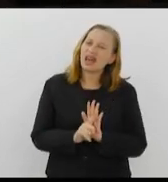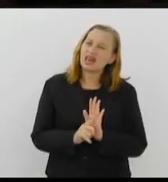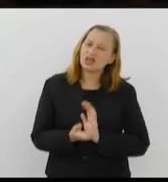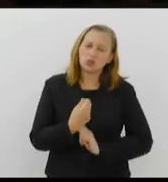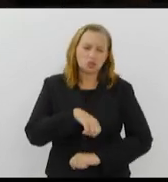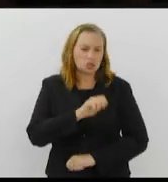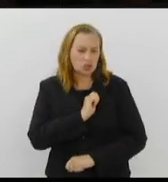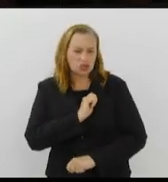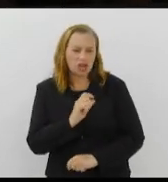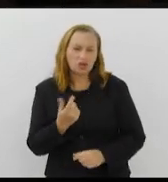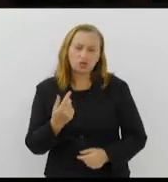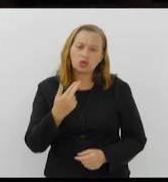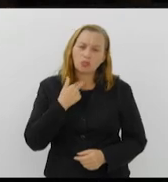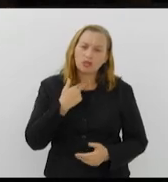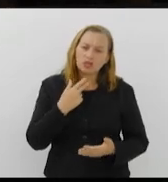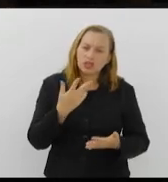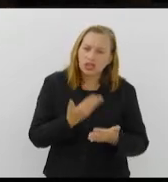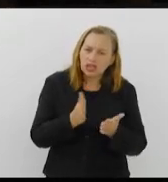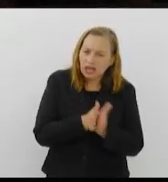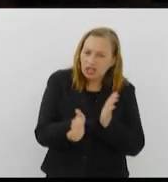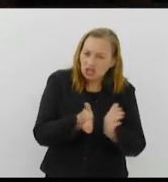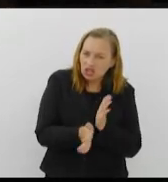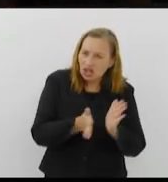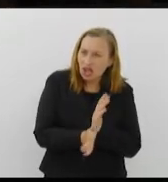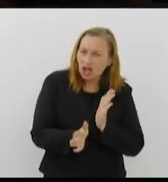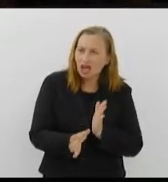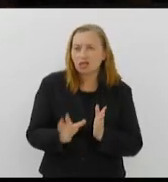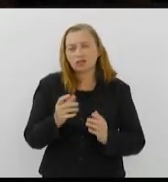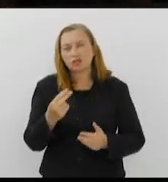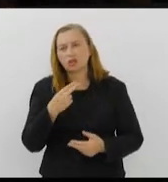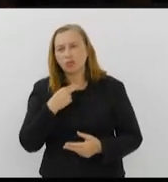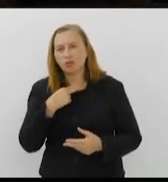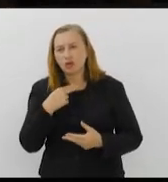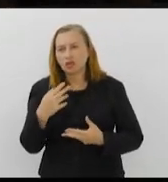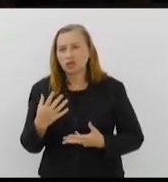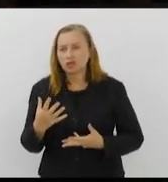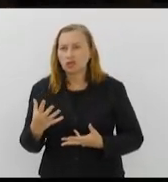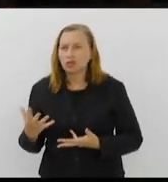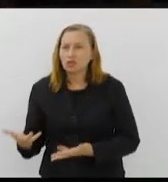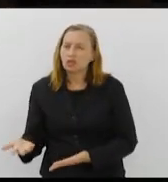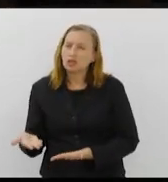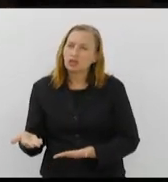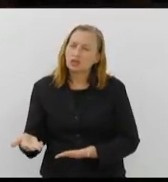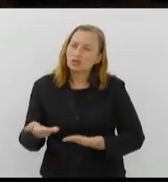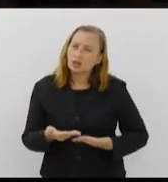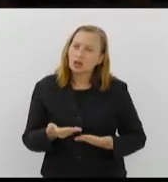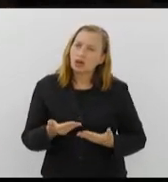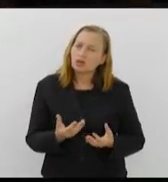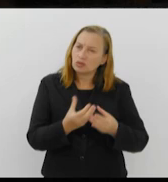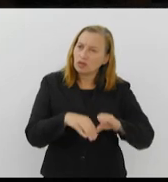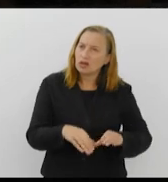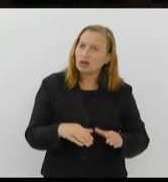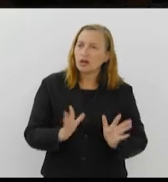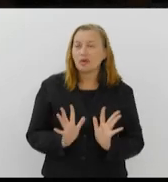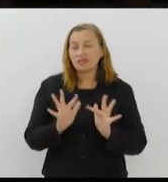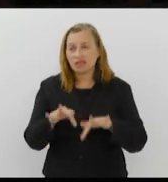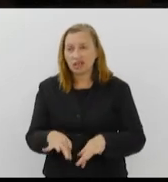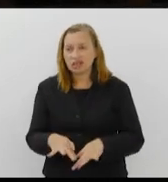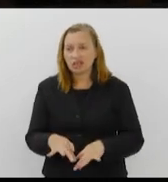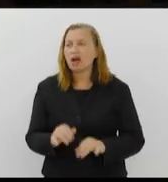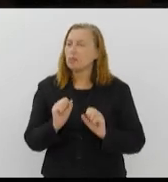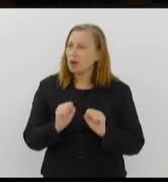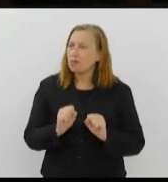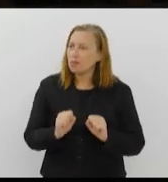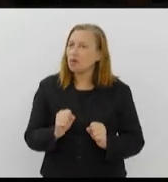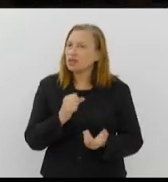pode gastar, que não pode gastar, que não pode chamar os concursados, mas pode assinar, para concluir, presidente, mas pode